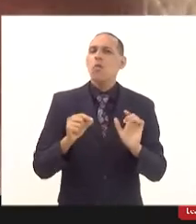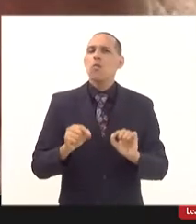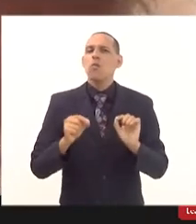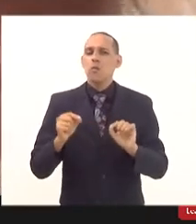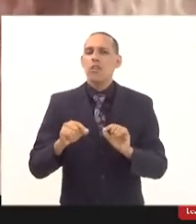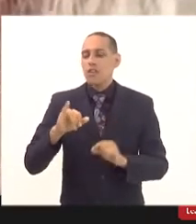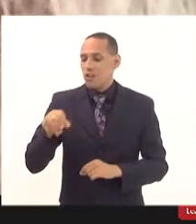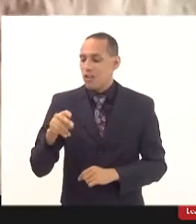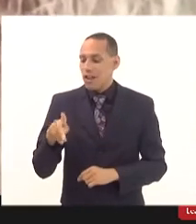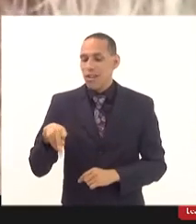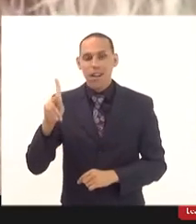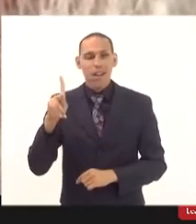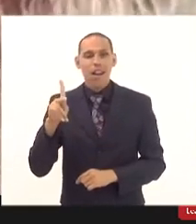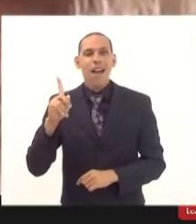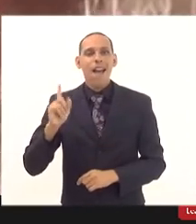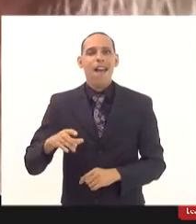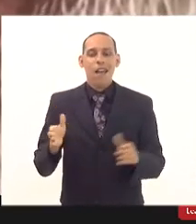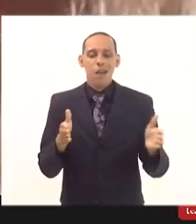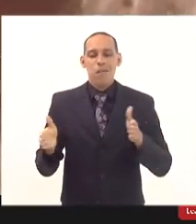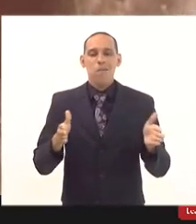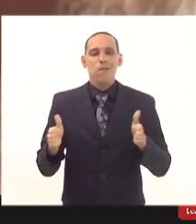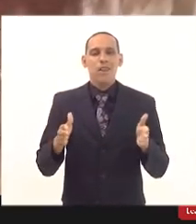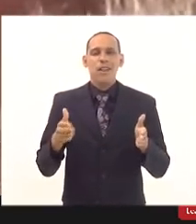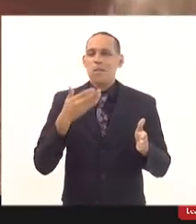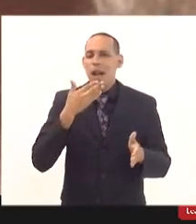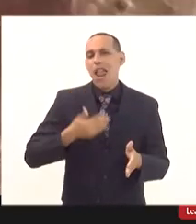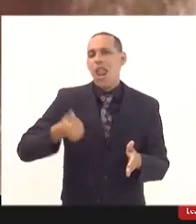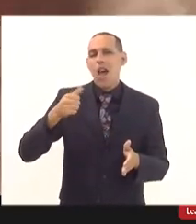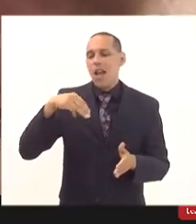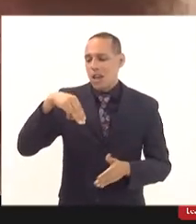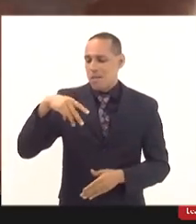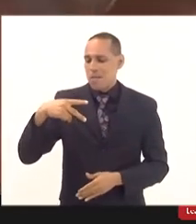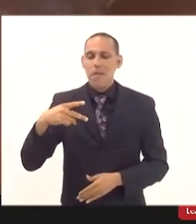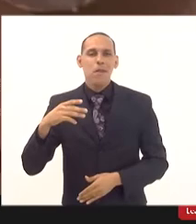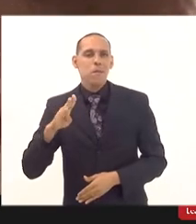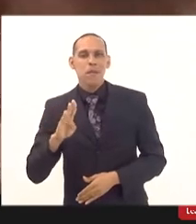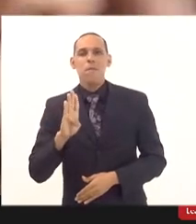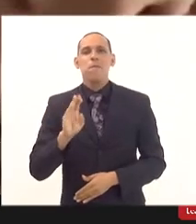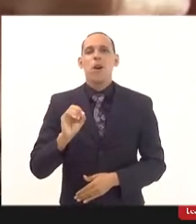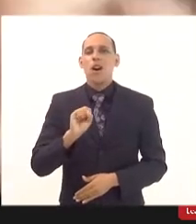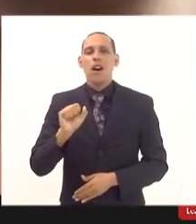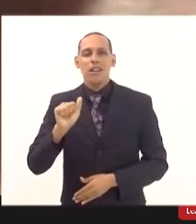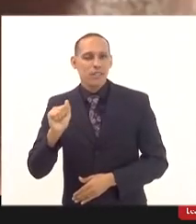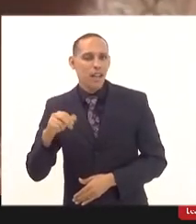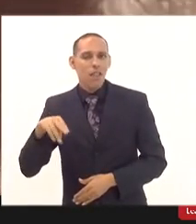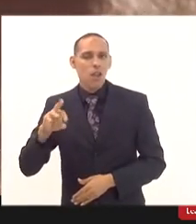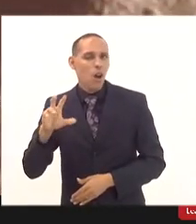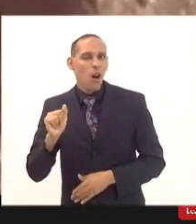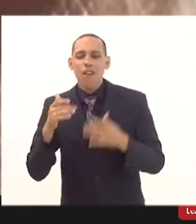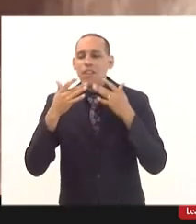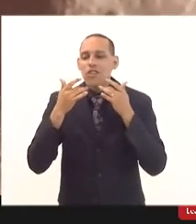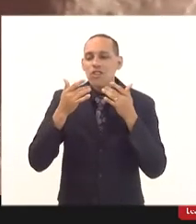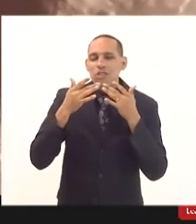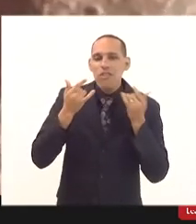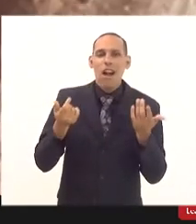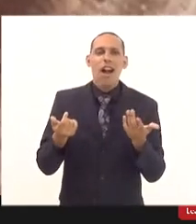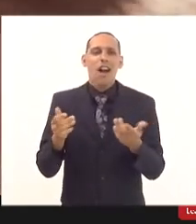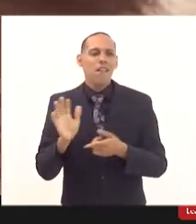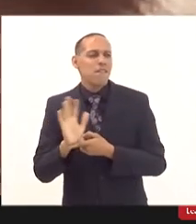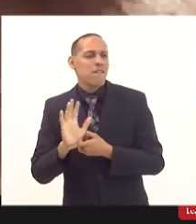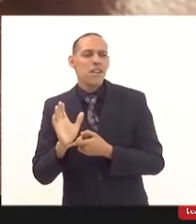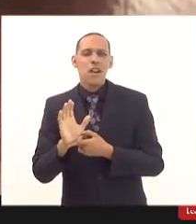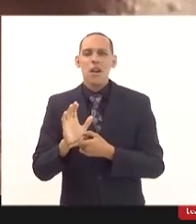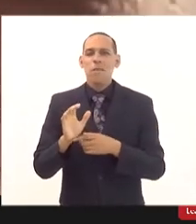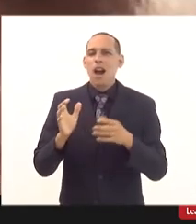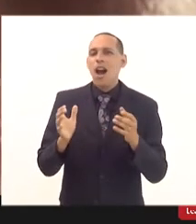marcaram o período de maiores times do país Bossa Nova o cinema novo essa são do teatro revolução jornalismo Copa do